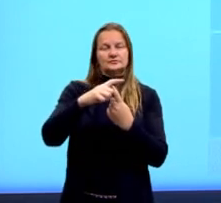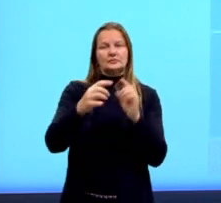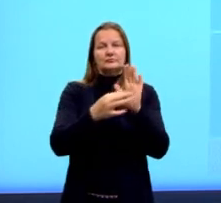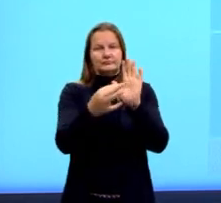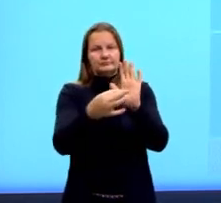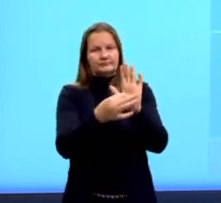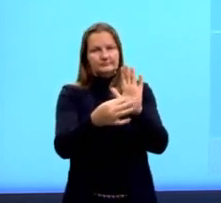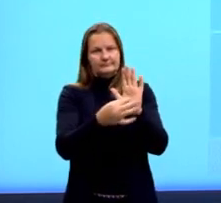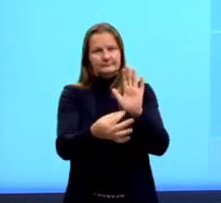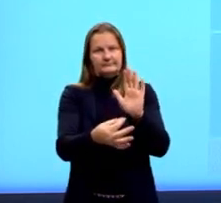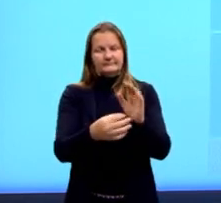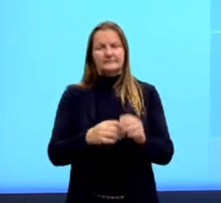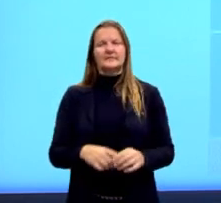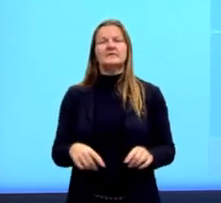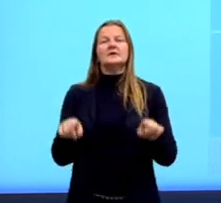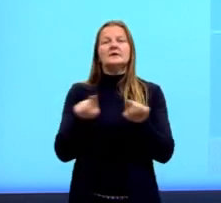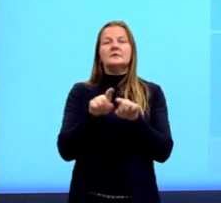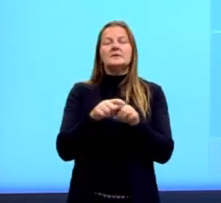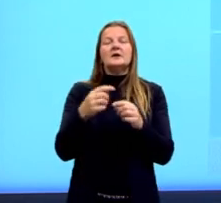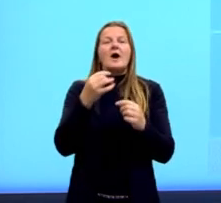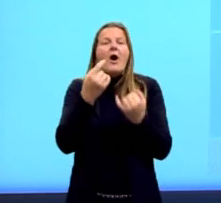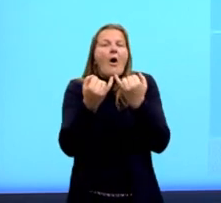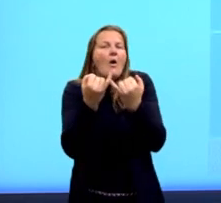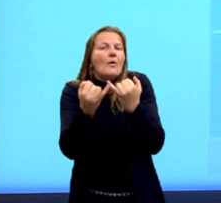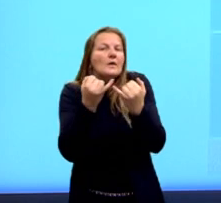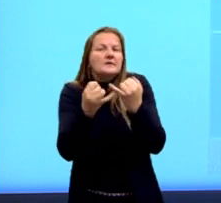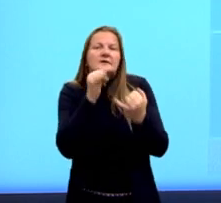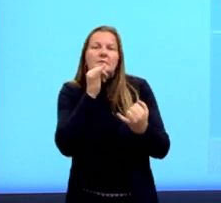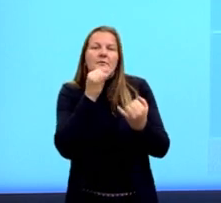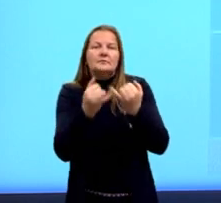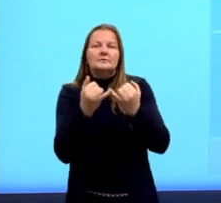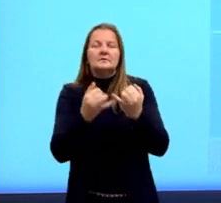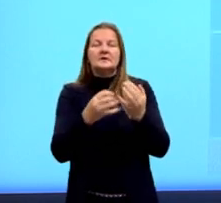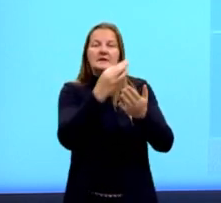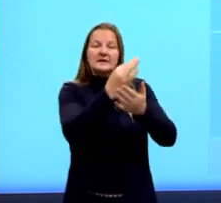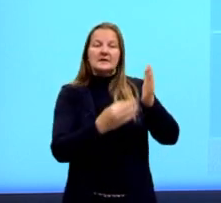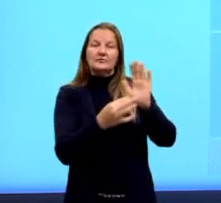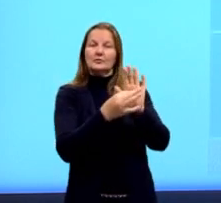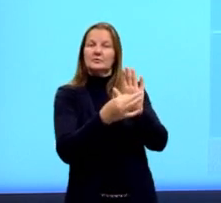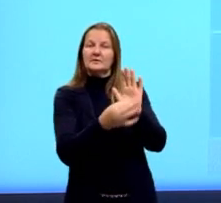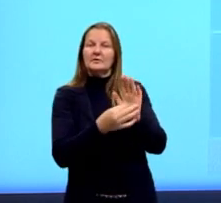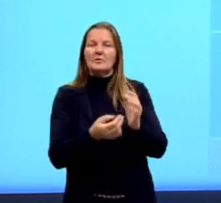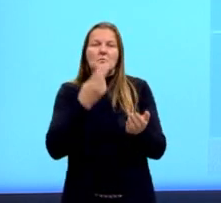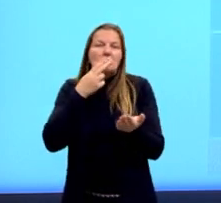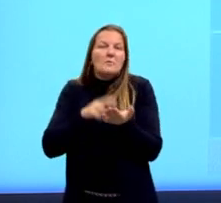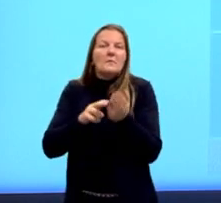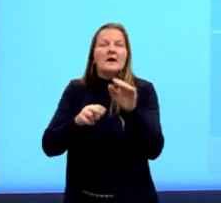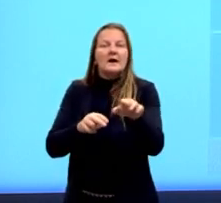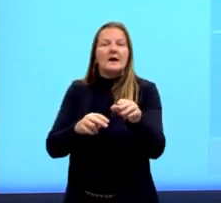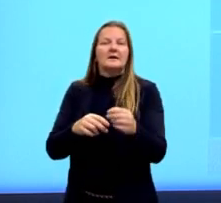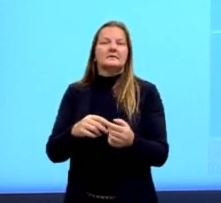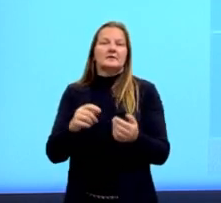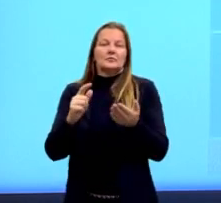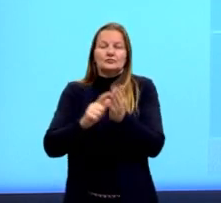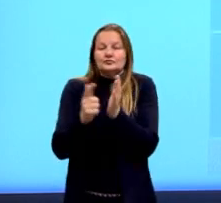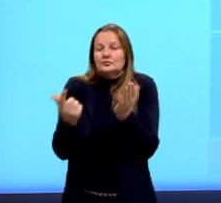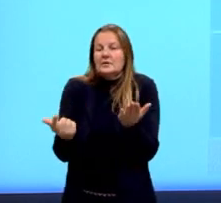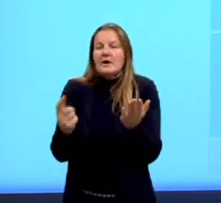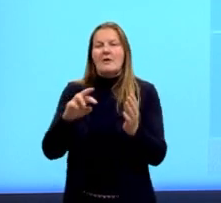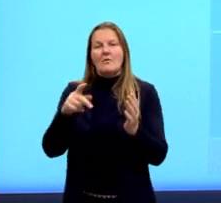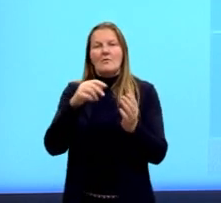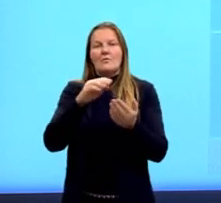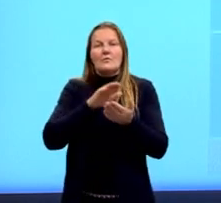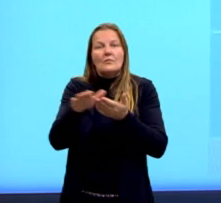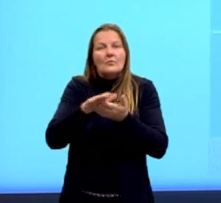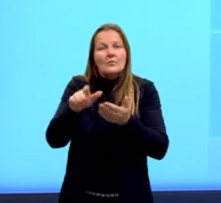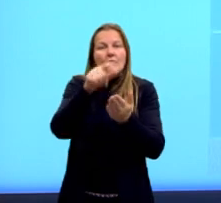argumentação e aqui alguns exemplos como por exemplo um texto de opinião uma carta do leitor um editorial como